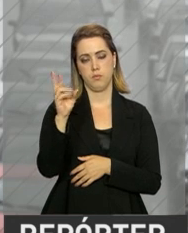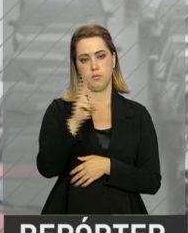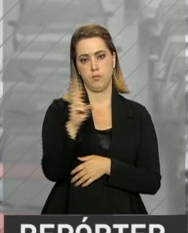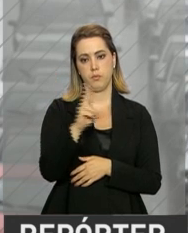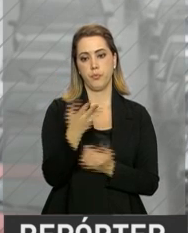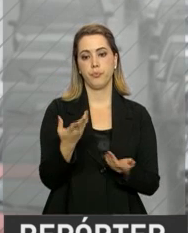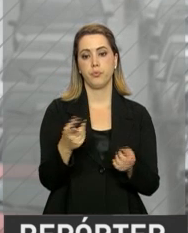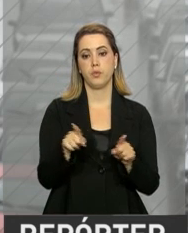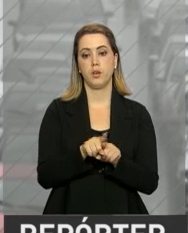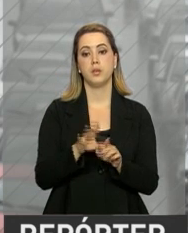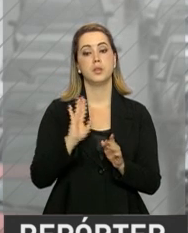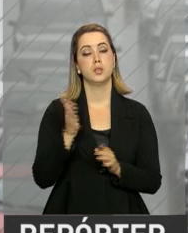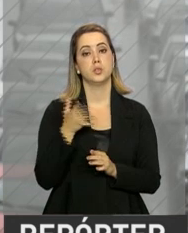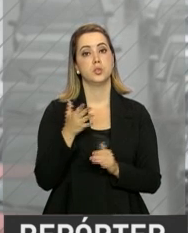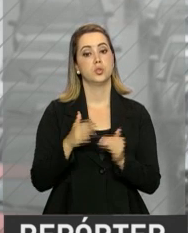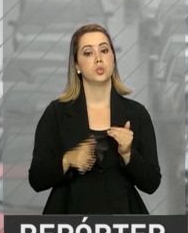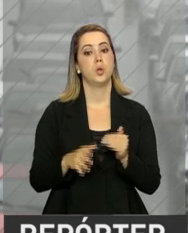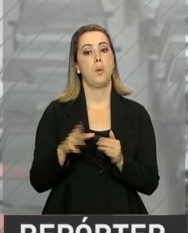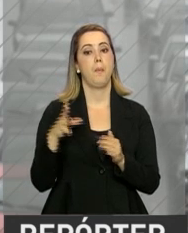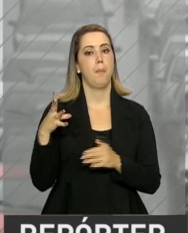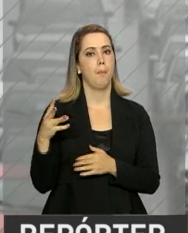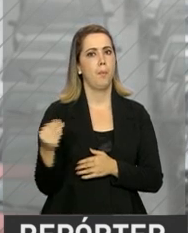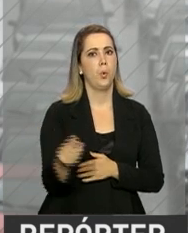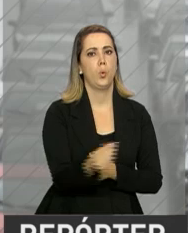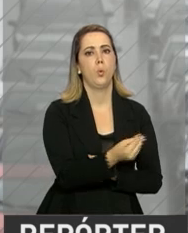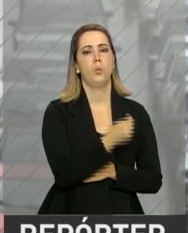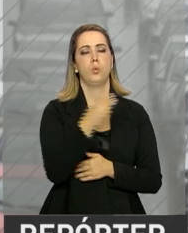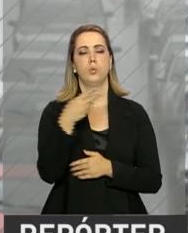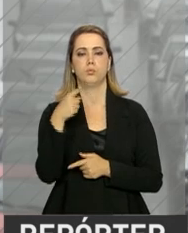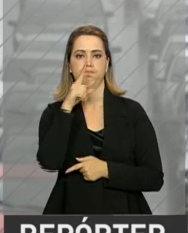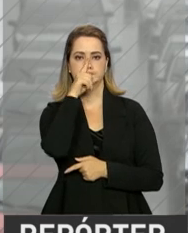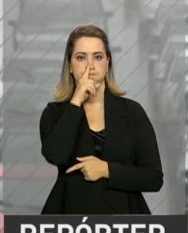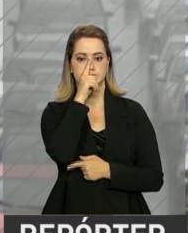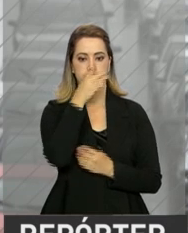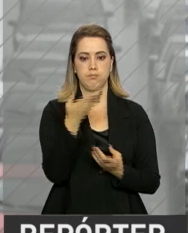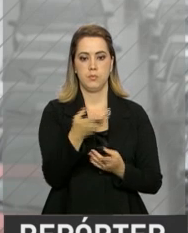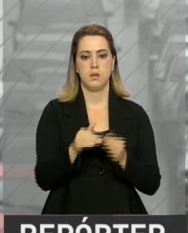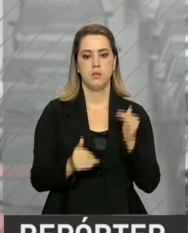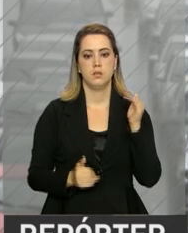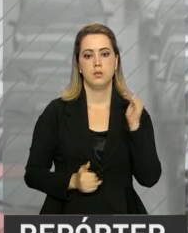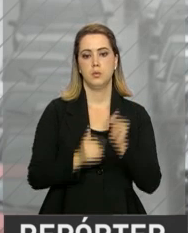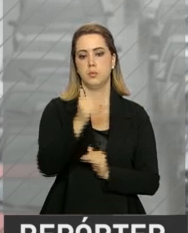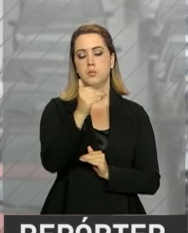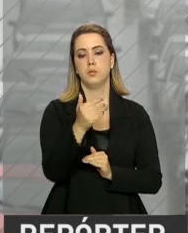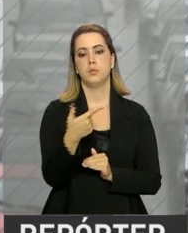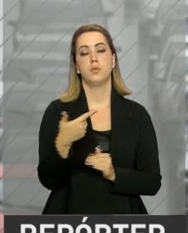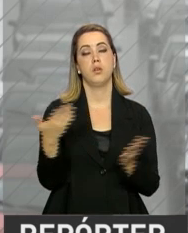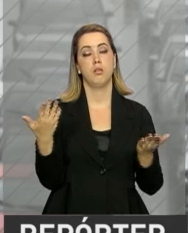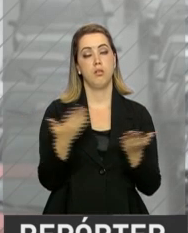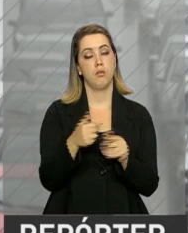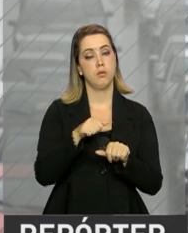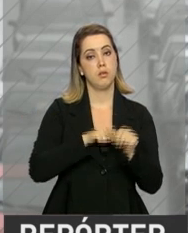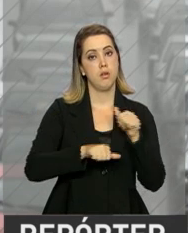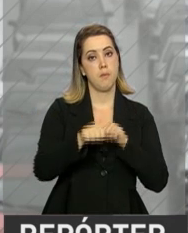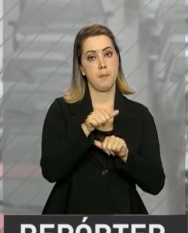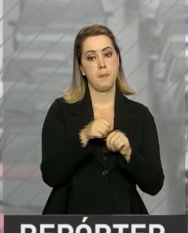19523 já as infrações consideradas gravíssimas foram de r$